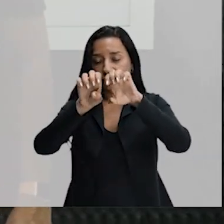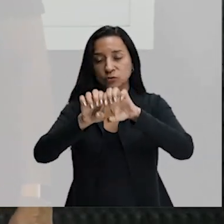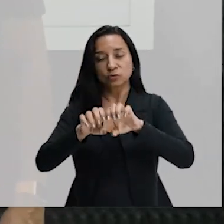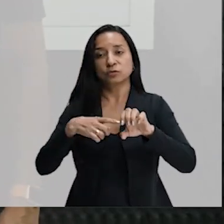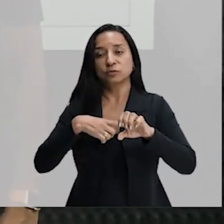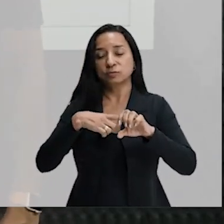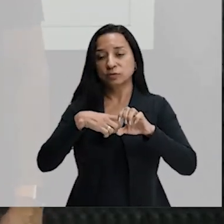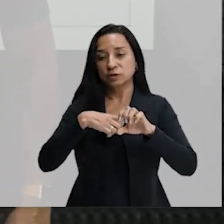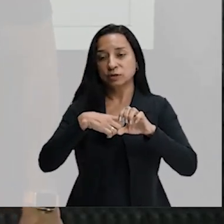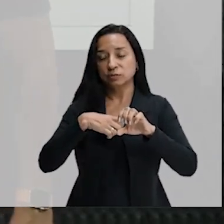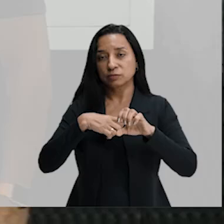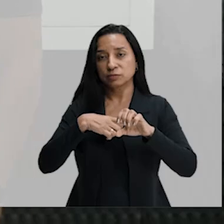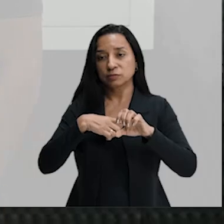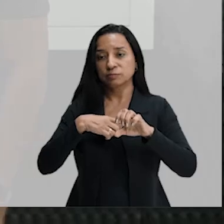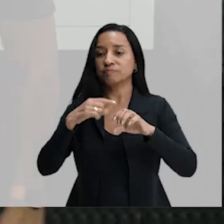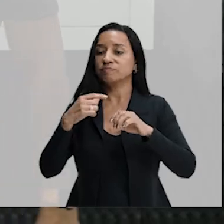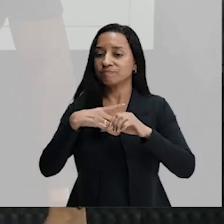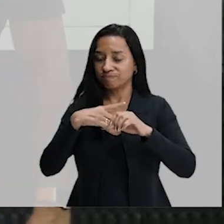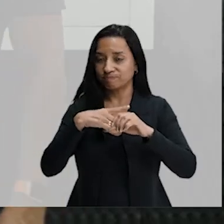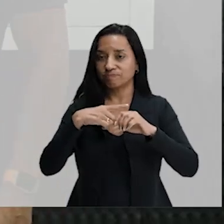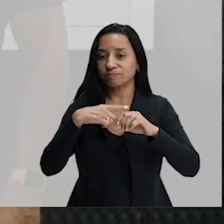que geralmente estão